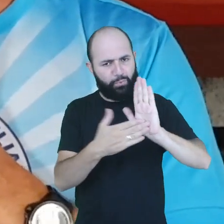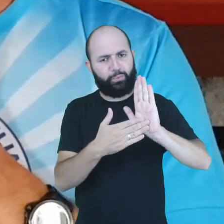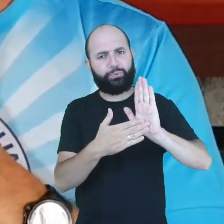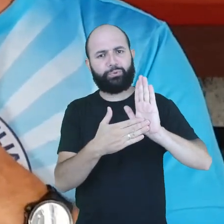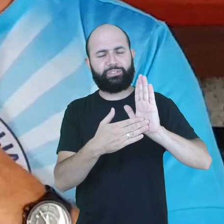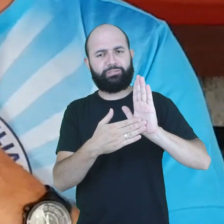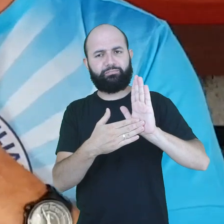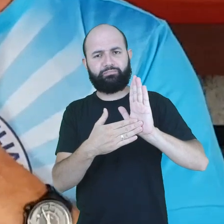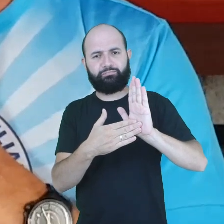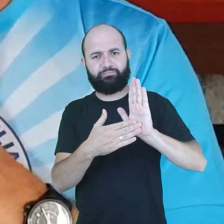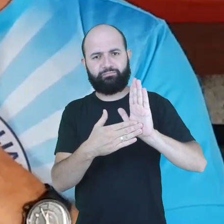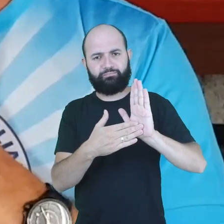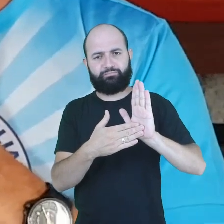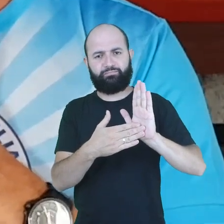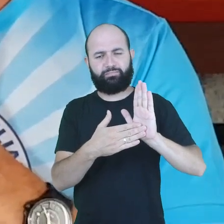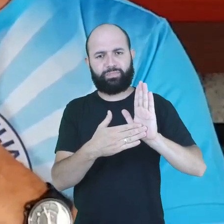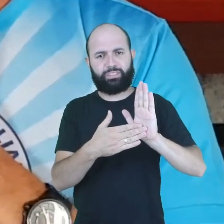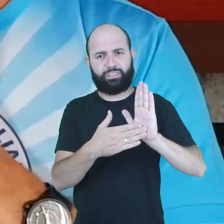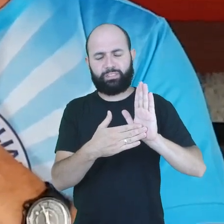havia nos prometido